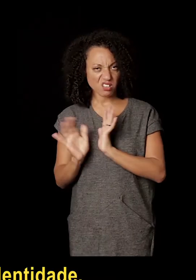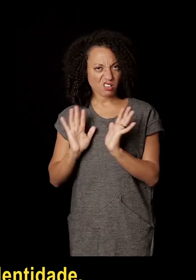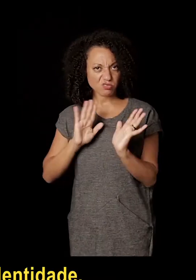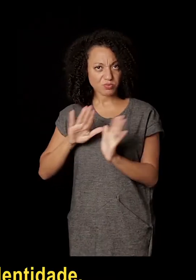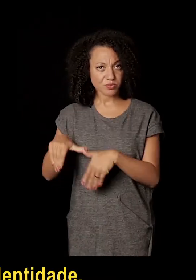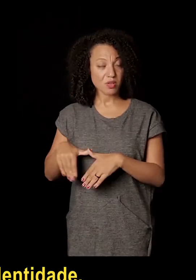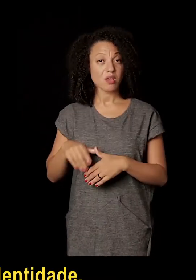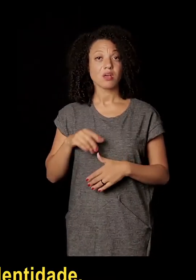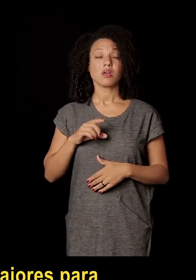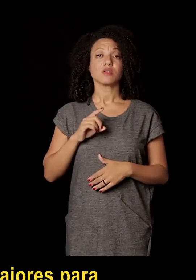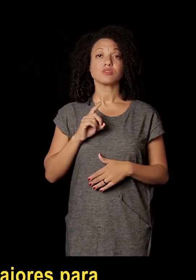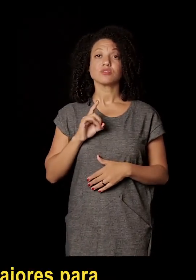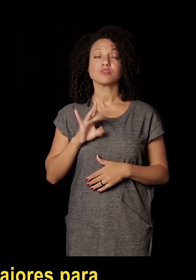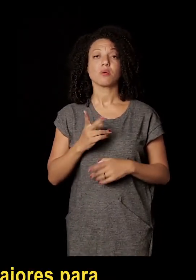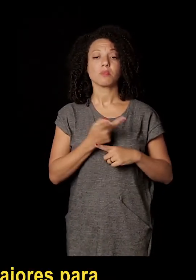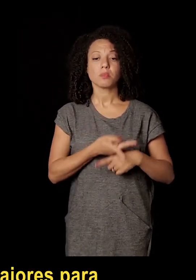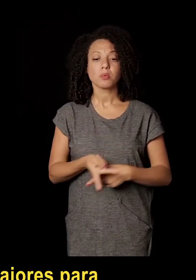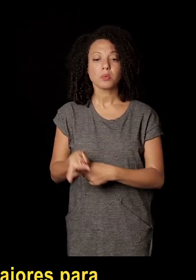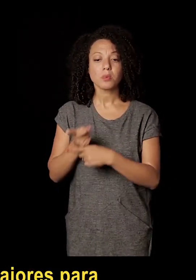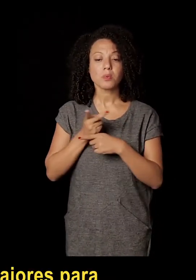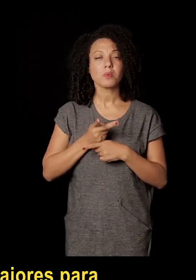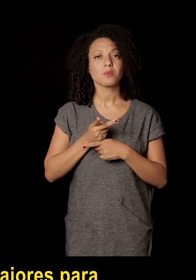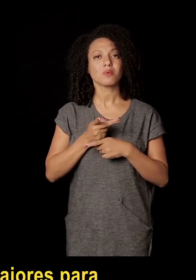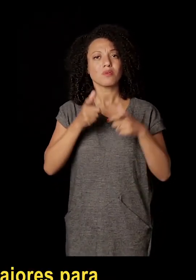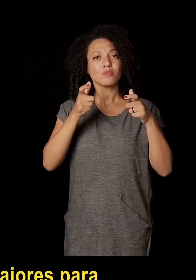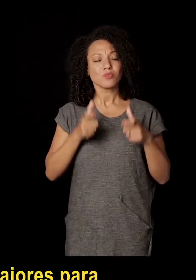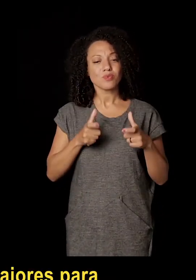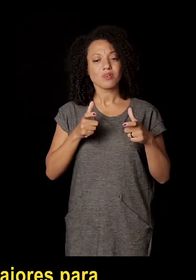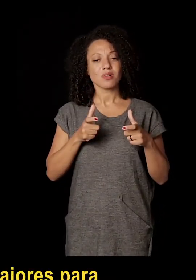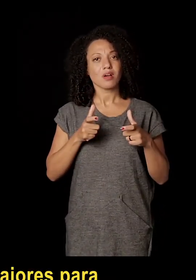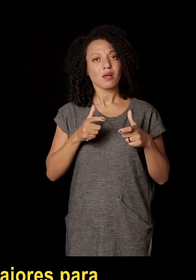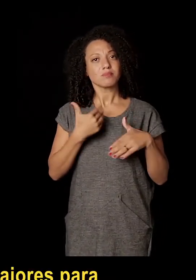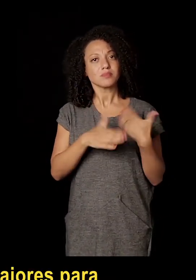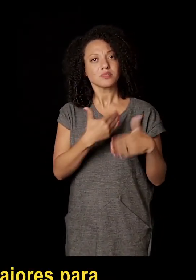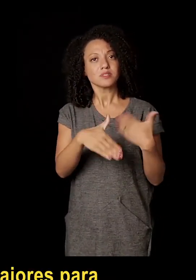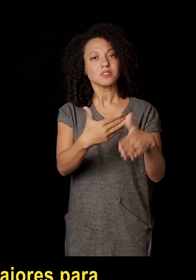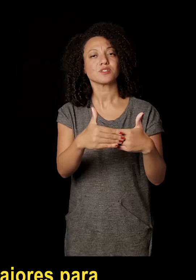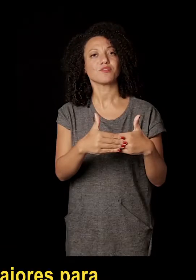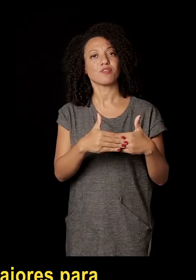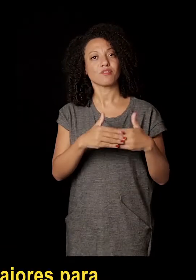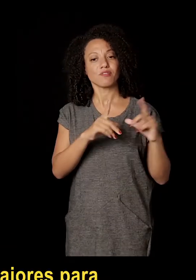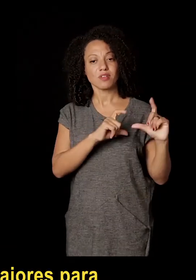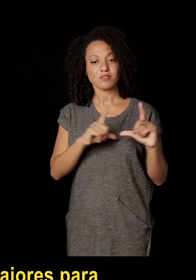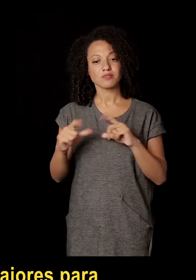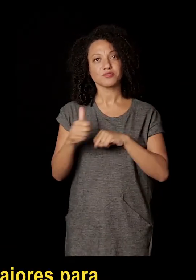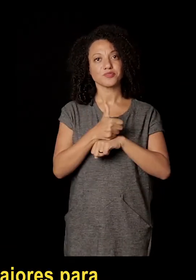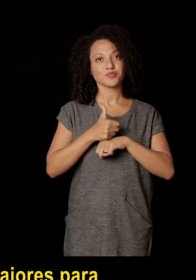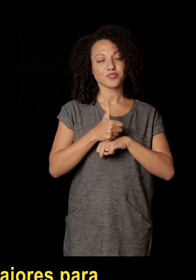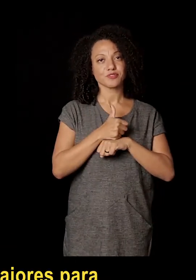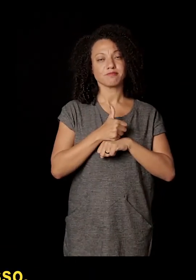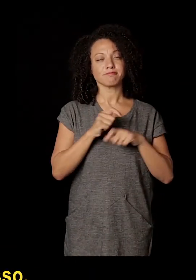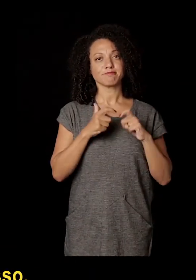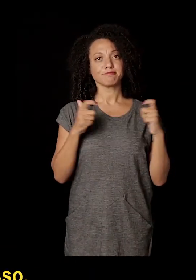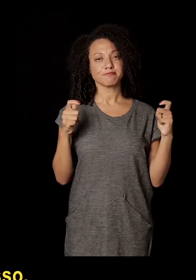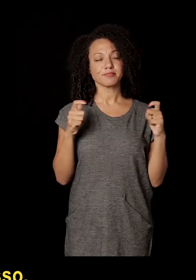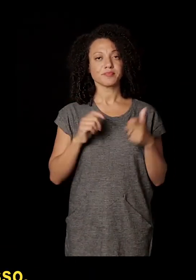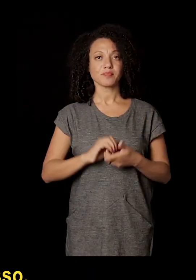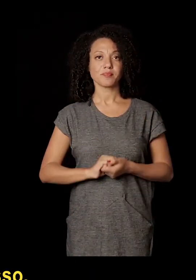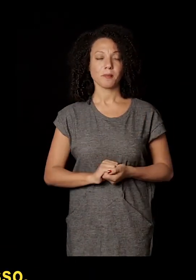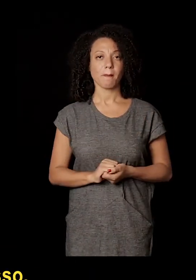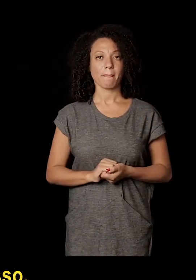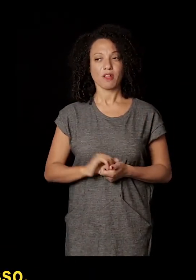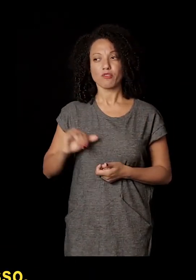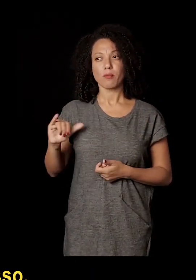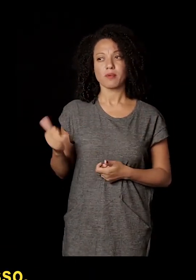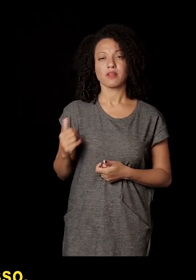nada parecido. Se baseia na busca de espaços maiores para o desenvolvimento do nosso trabalho. Eu acho que, em parte, é isso, só